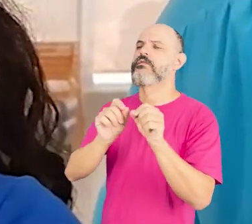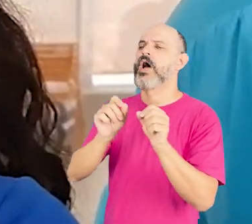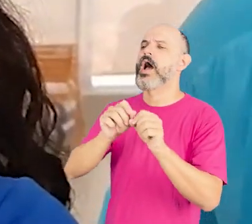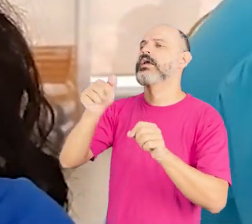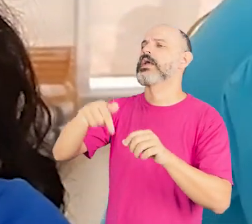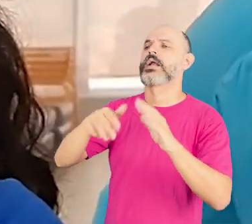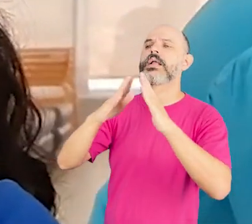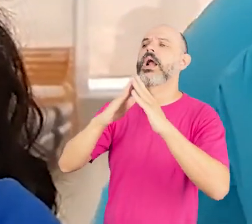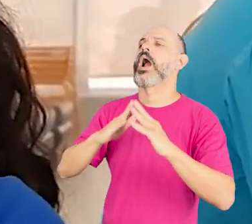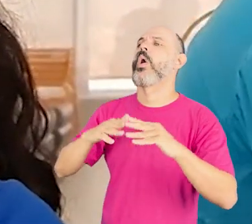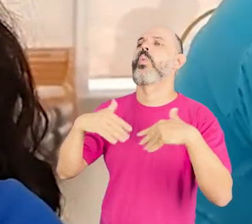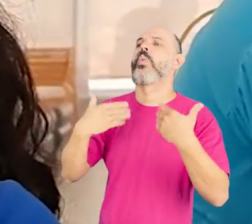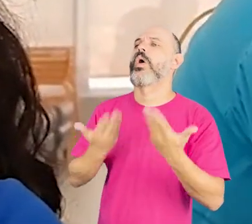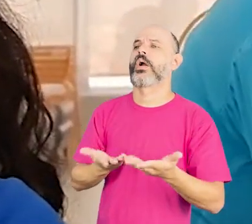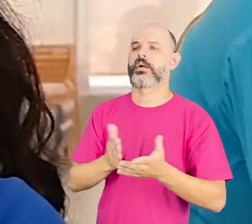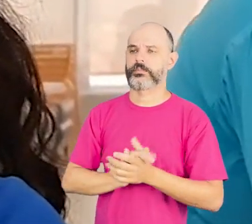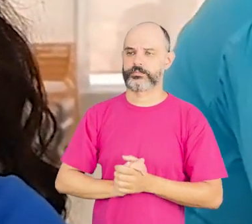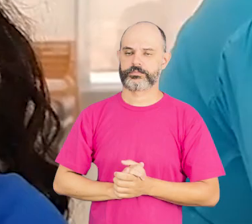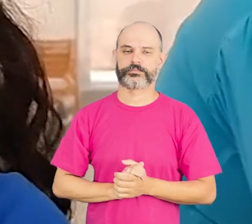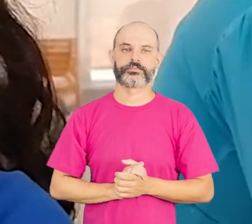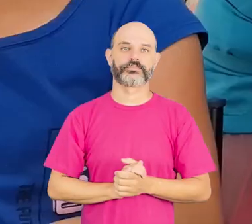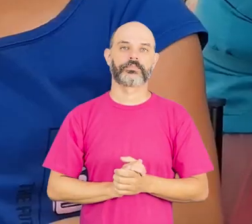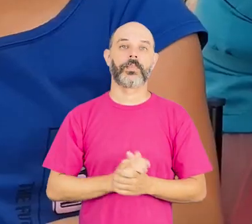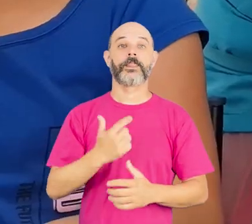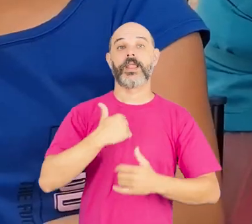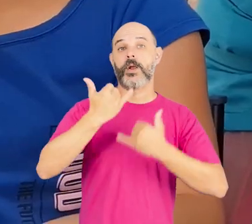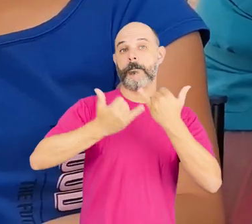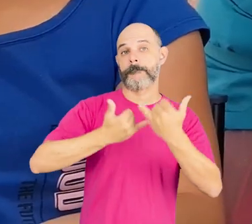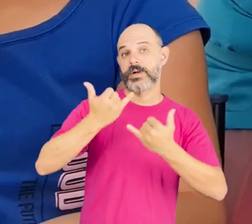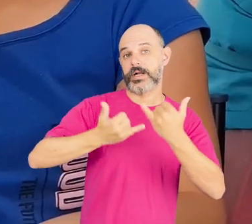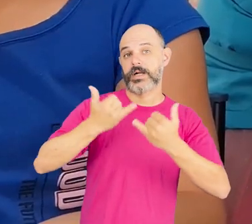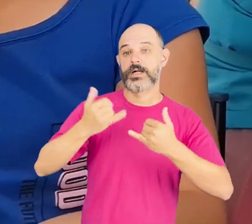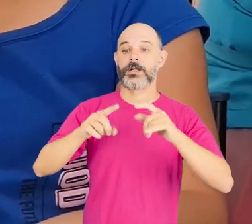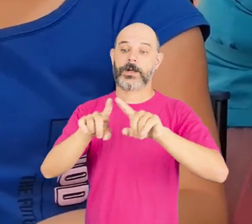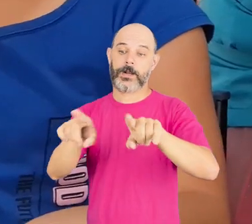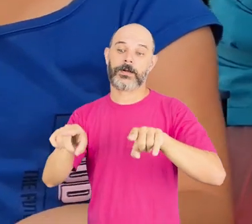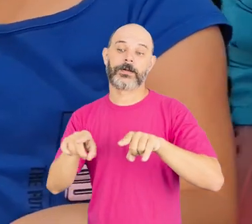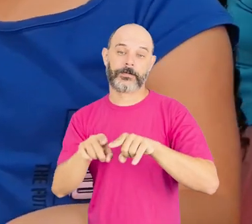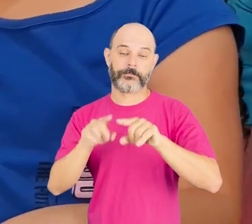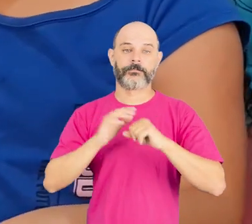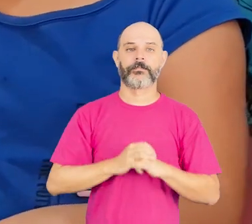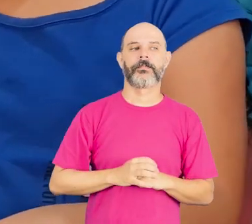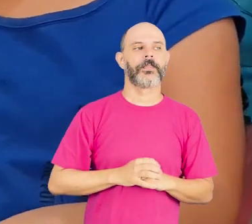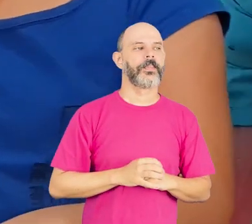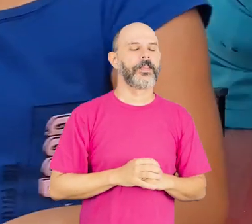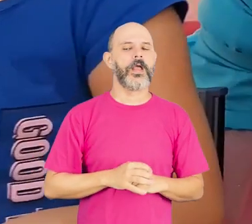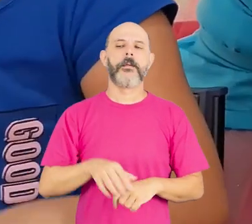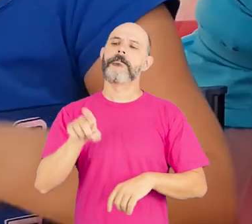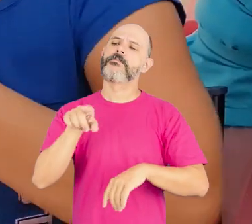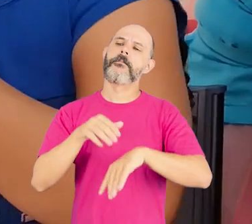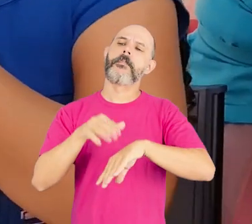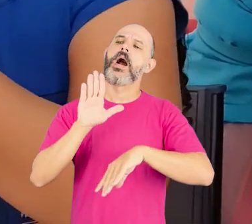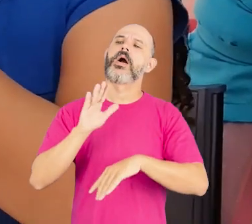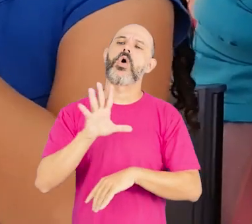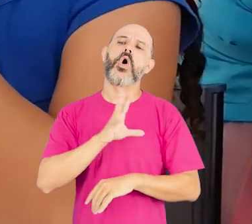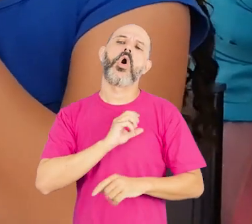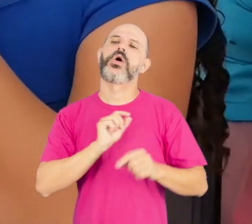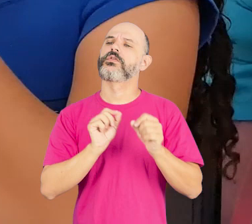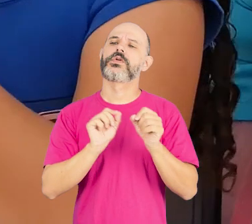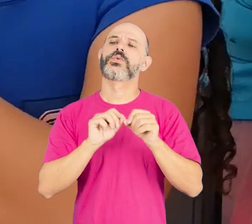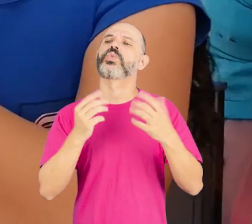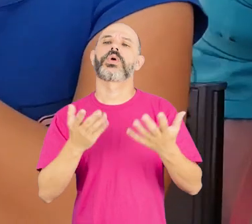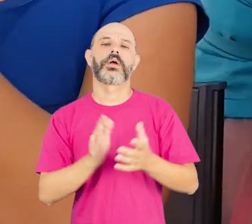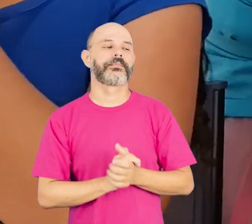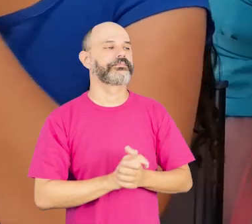aqui no lar? Conta pra gente assim, várias histórias. Fico brincando na brinquedoteca. E o que você mais gosta de fazer aqui?